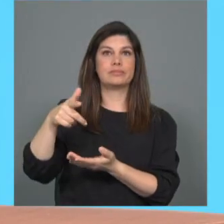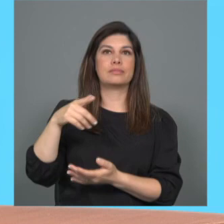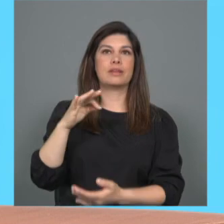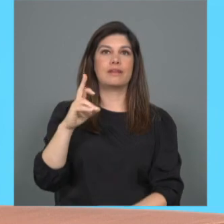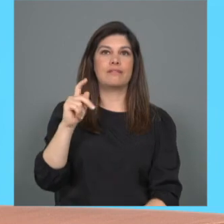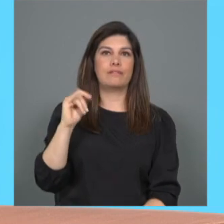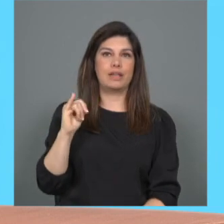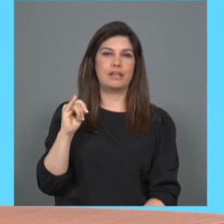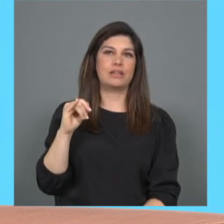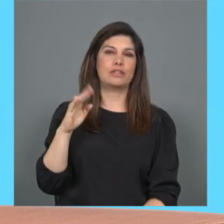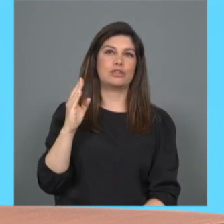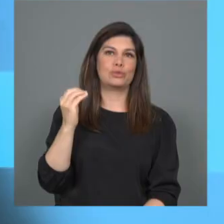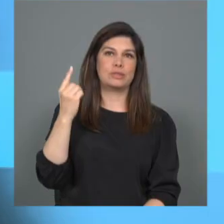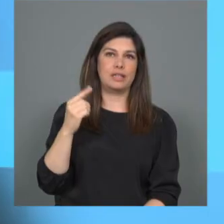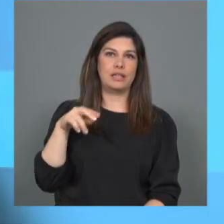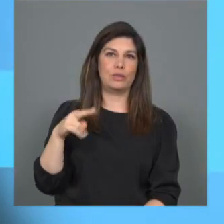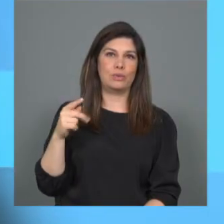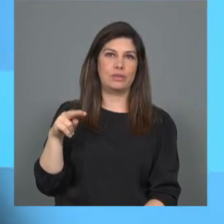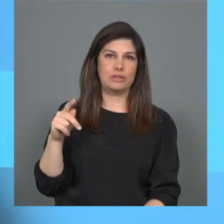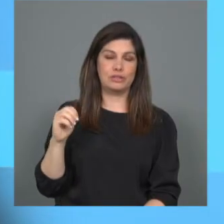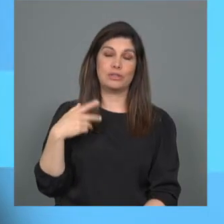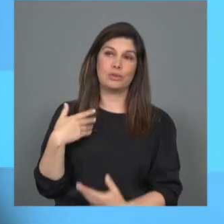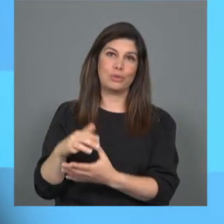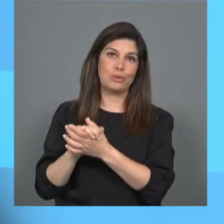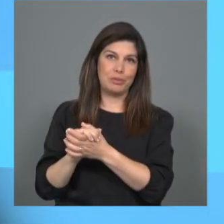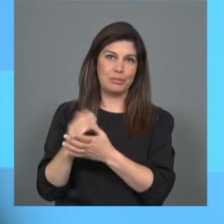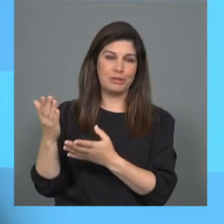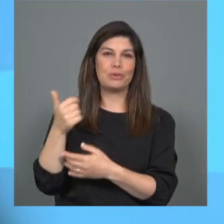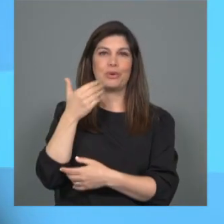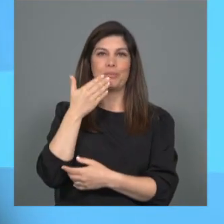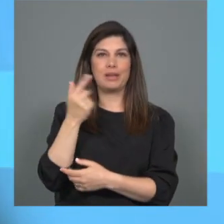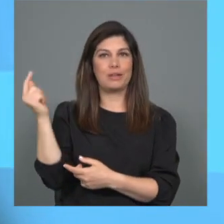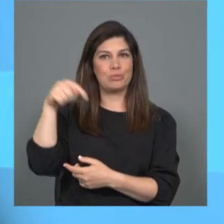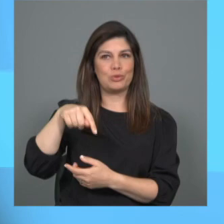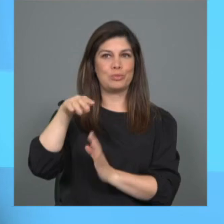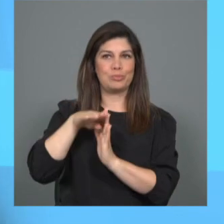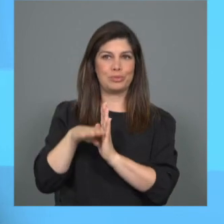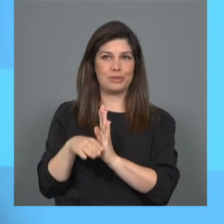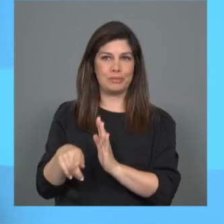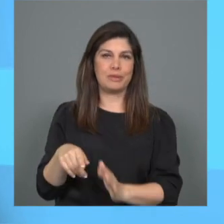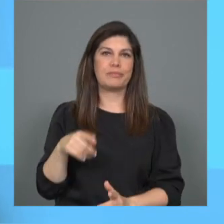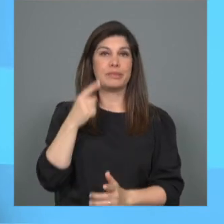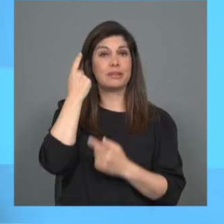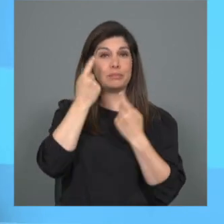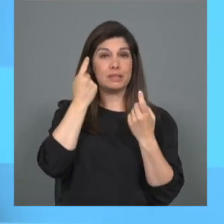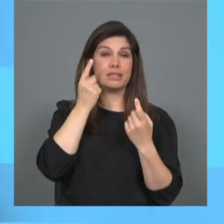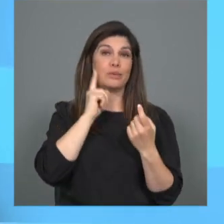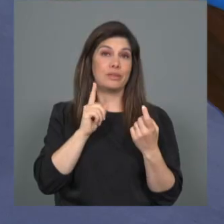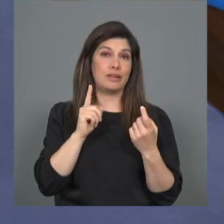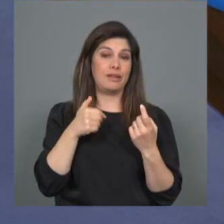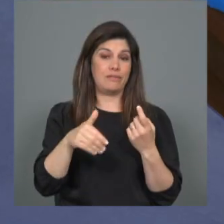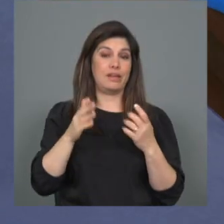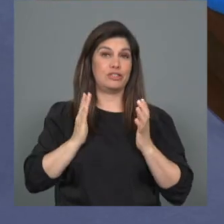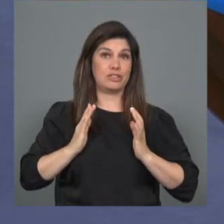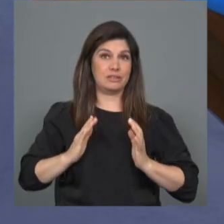tarde. Boa tarde. Obrigado por estar connosco. E a pensar em dias de descanso, se lhe